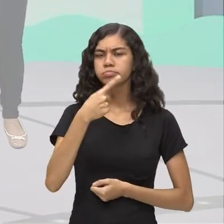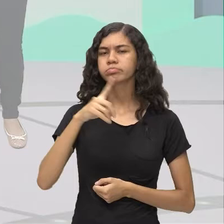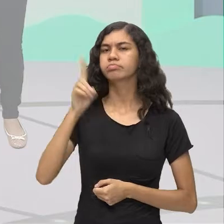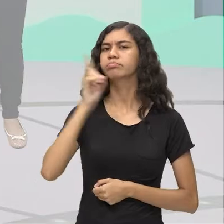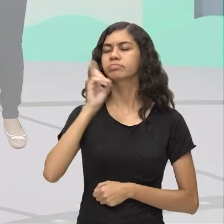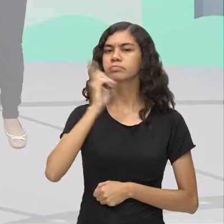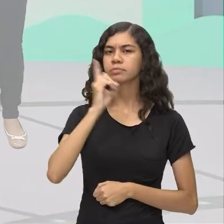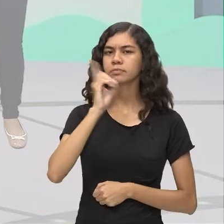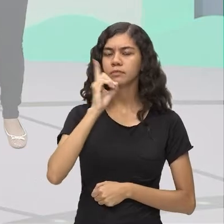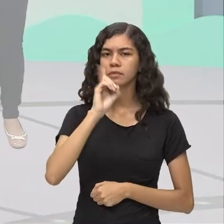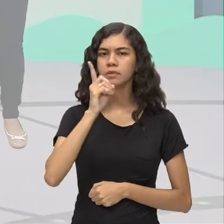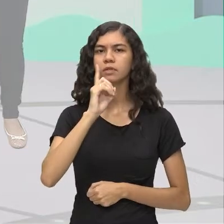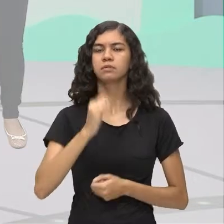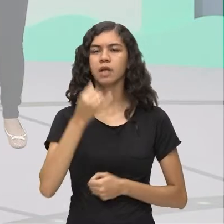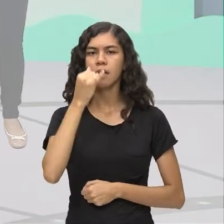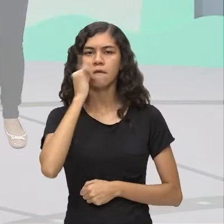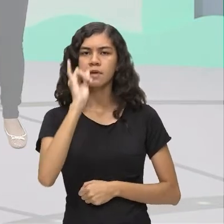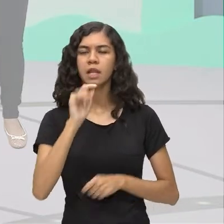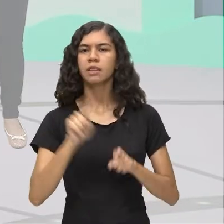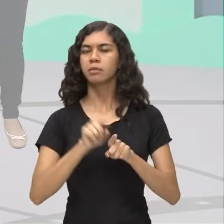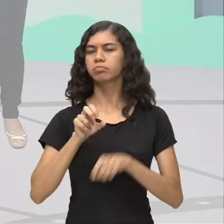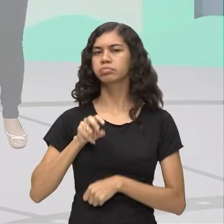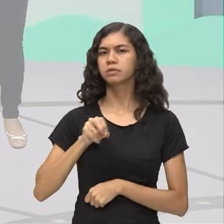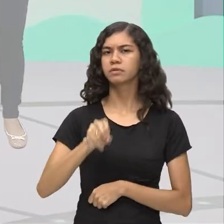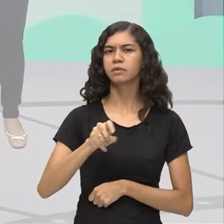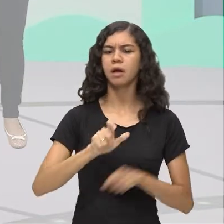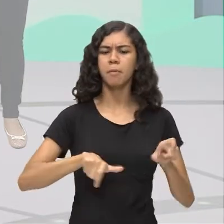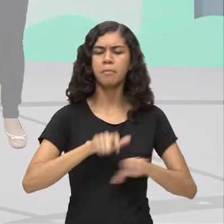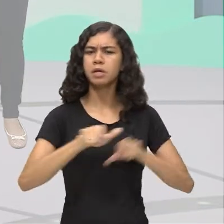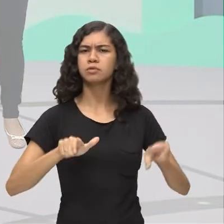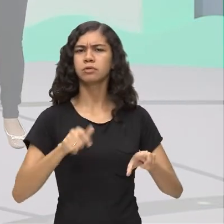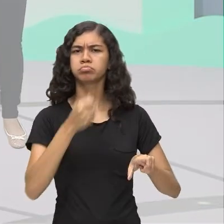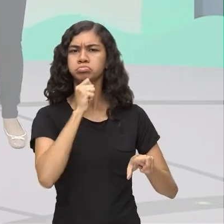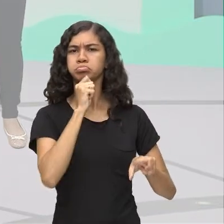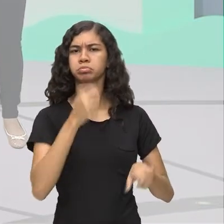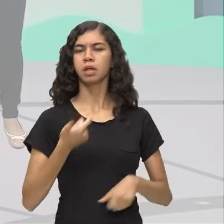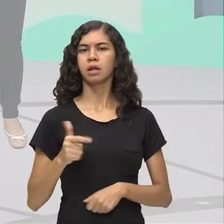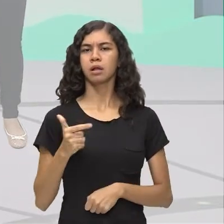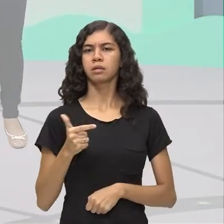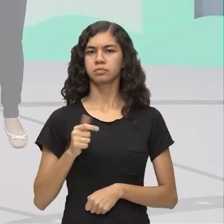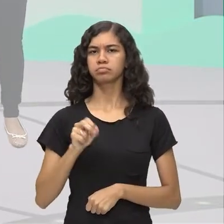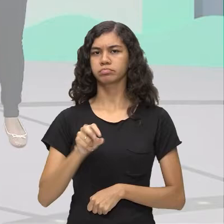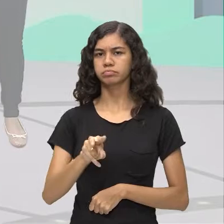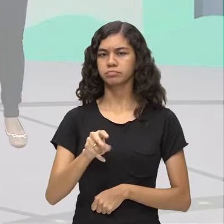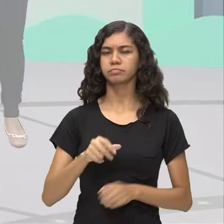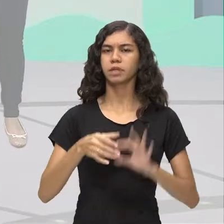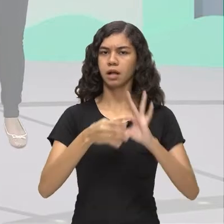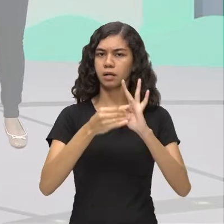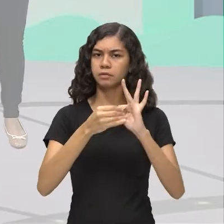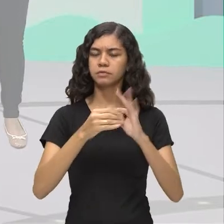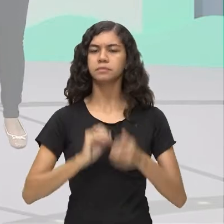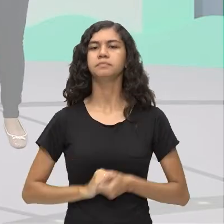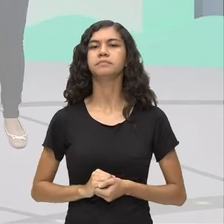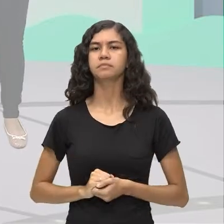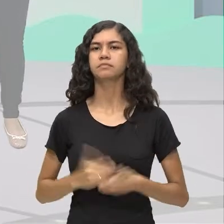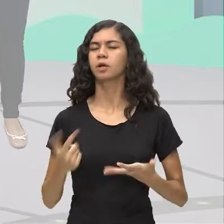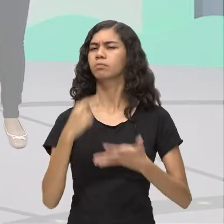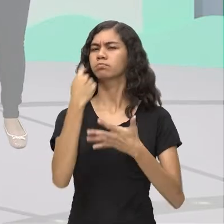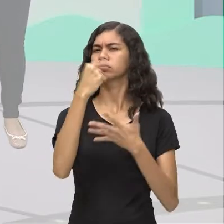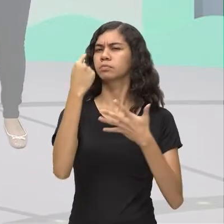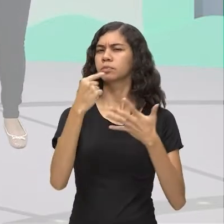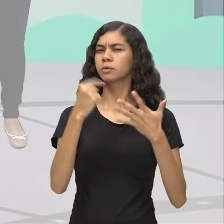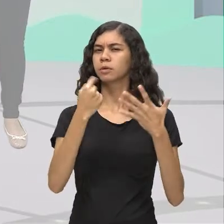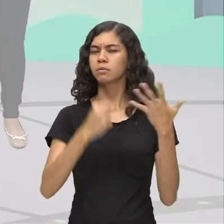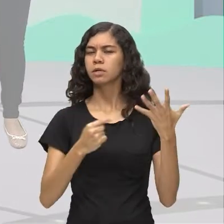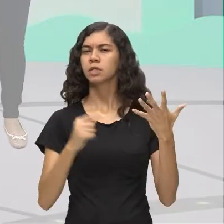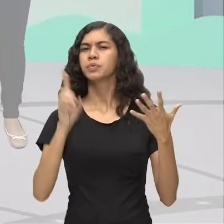de antirretroviral por pessoas não infectadas pelo HIV, tá? Então essa alternativa abrange ali a testagem